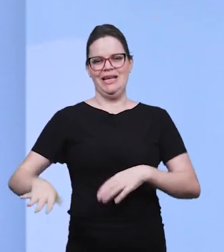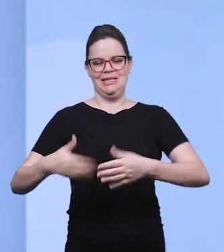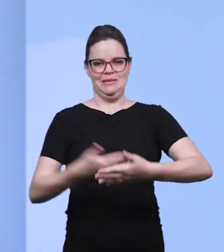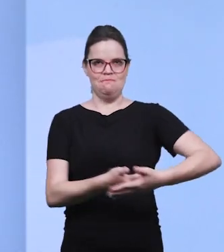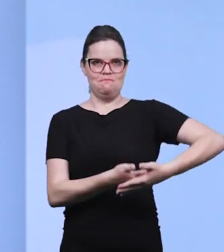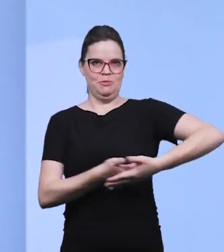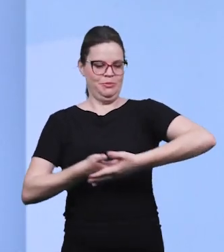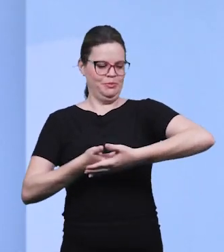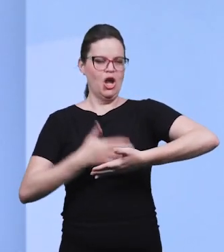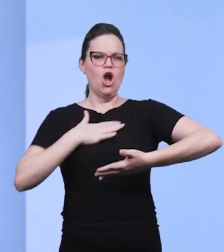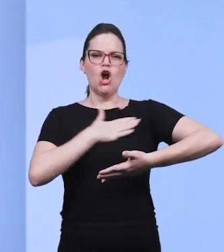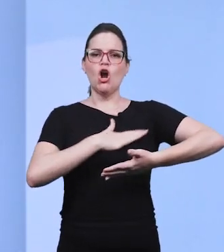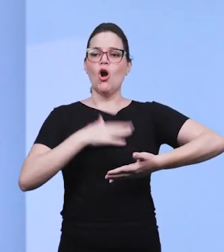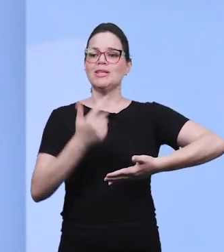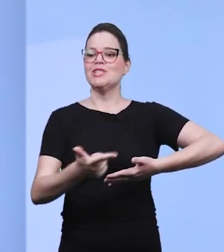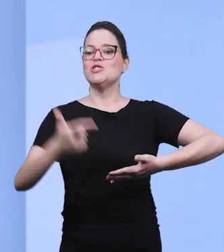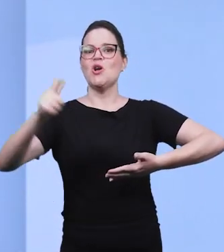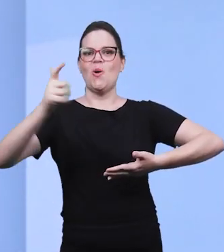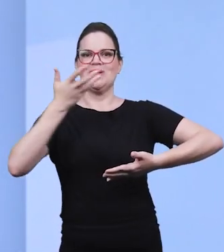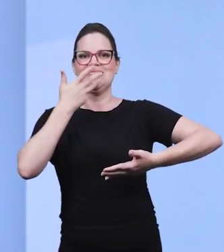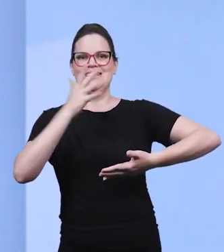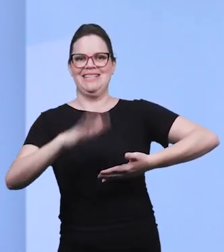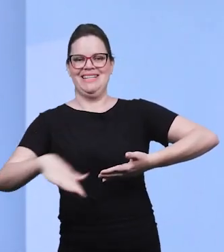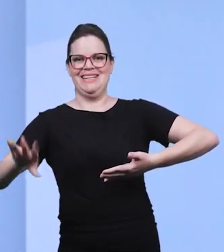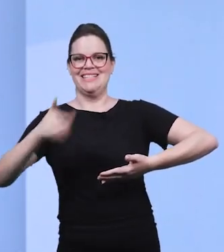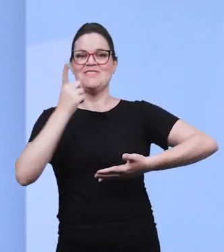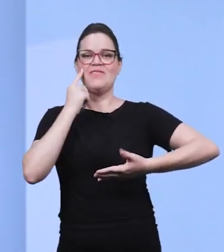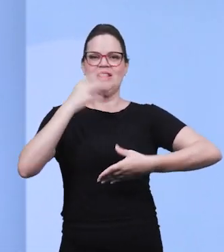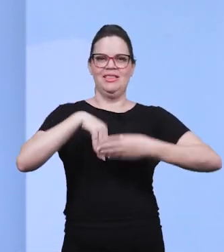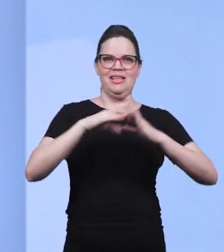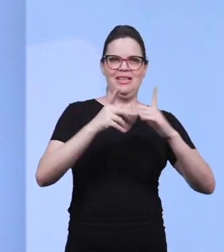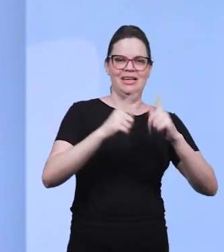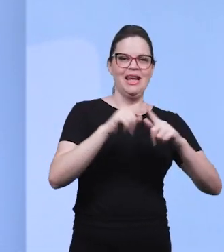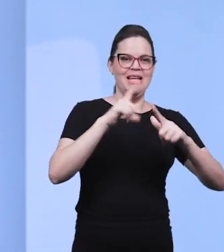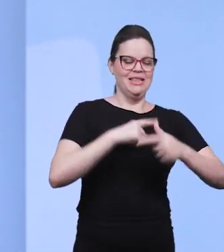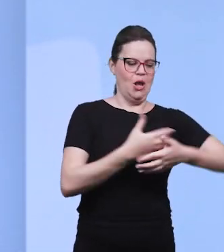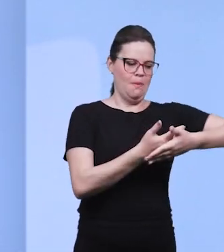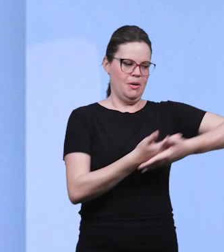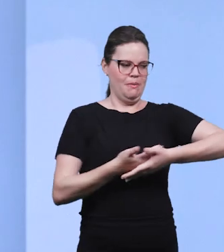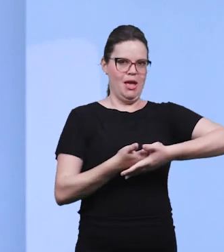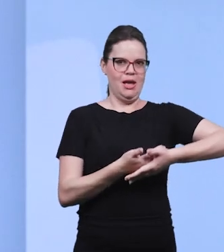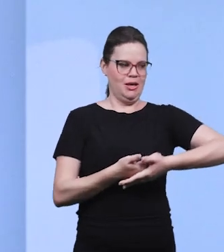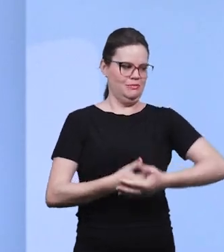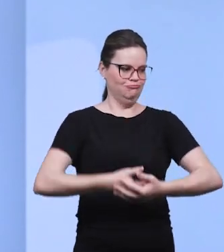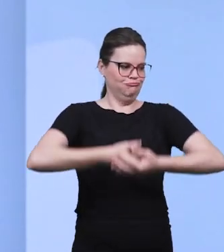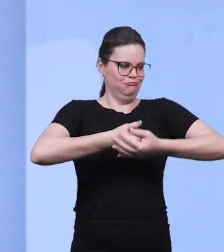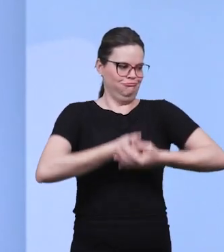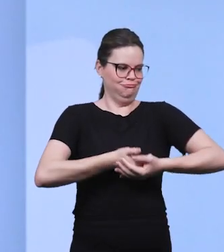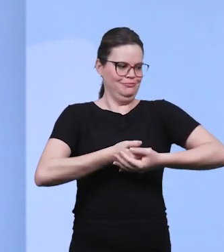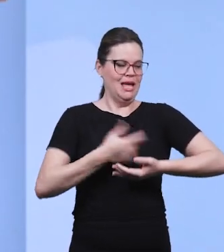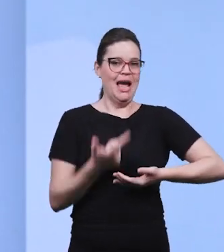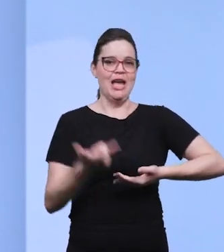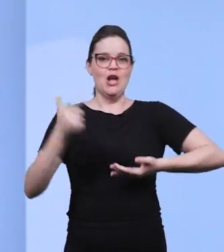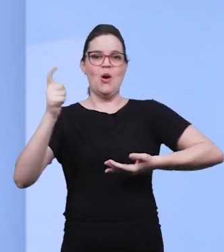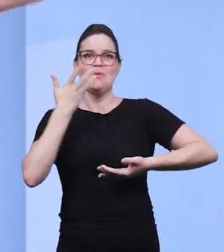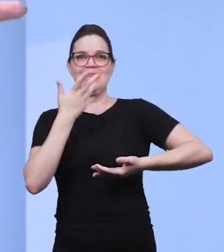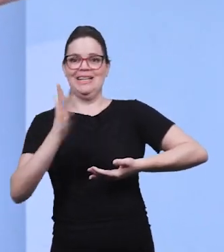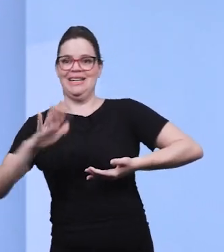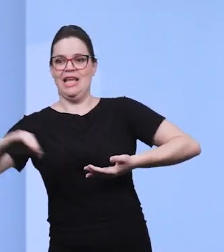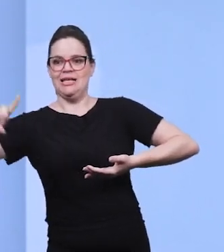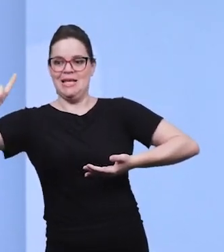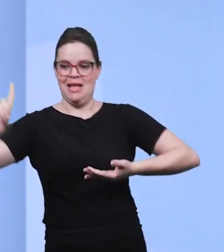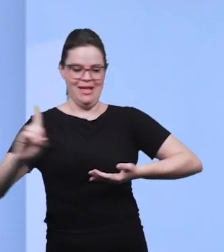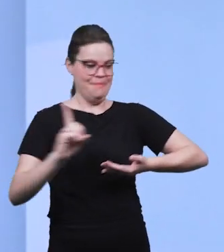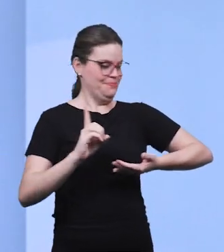elas adoram outras crianças. A gente vai ver na igreja, né? Tem uma criancinha lá de cola e passa uma outra criança, ela fica assim, doida,